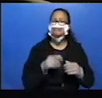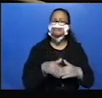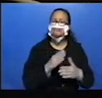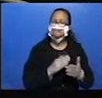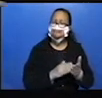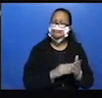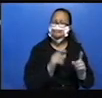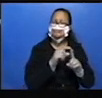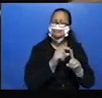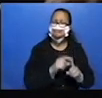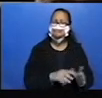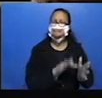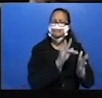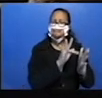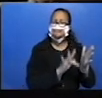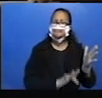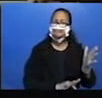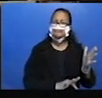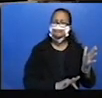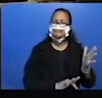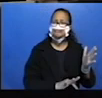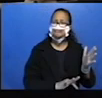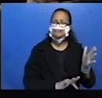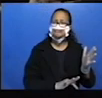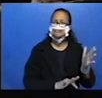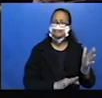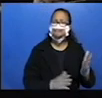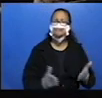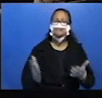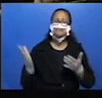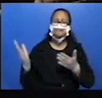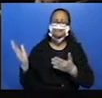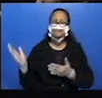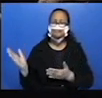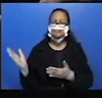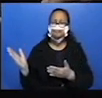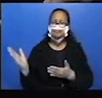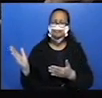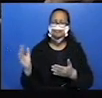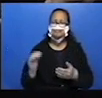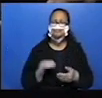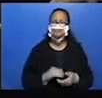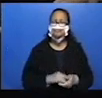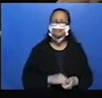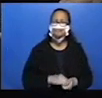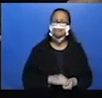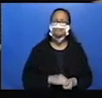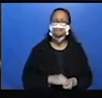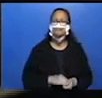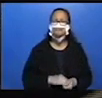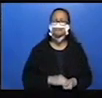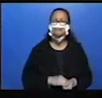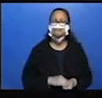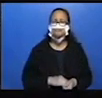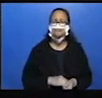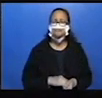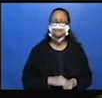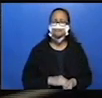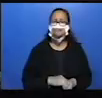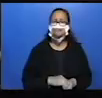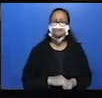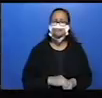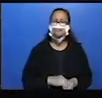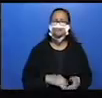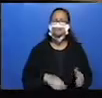balbuciar, faraó, câmara mortuária, tatear, tumba, sarcófago e escaravelho. E